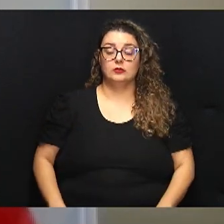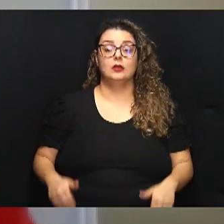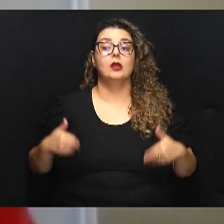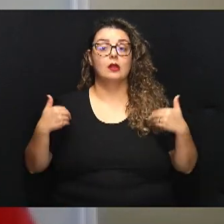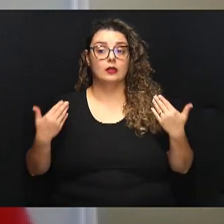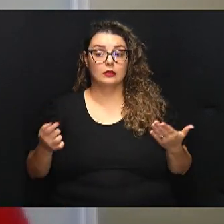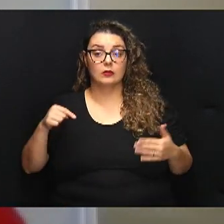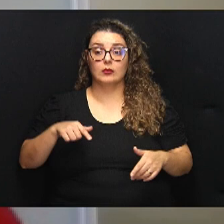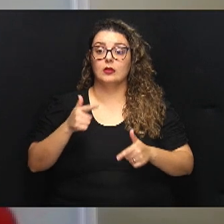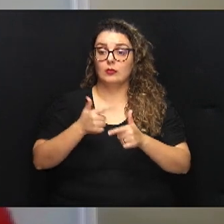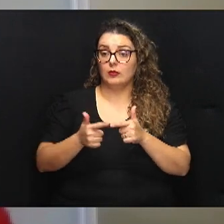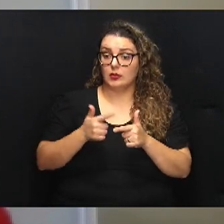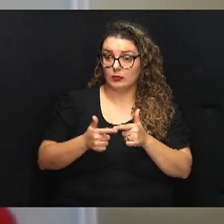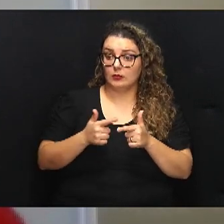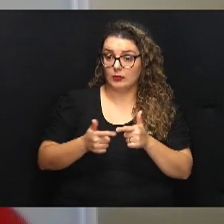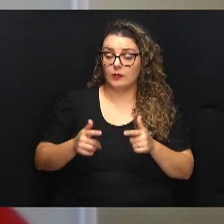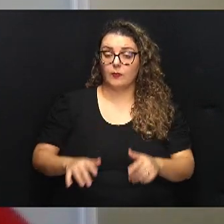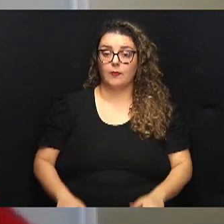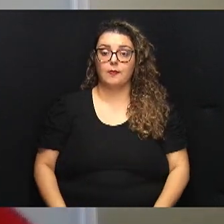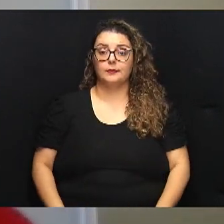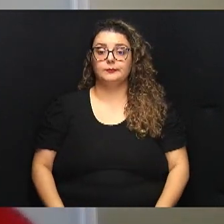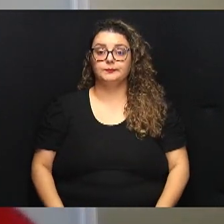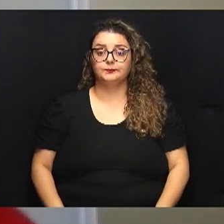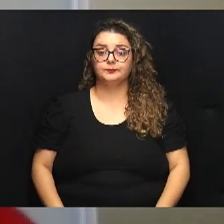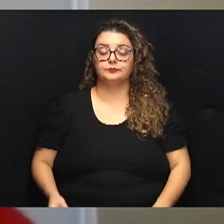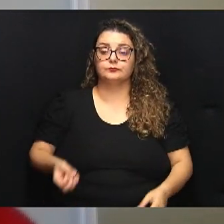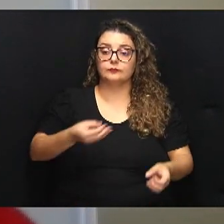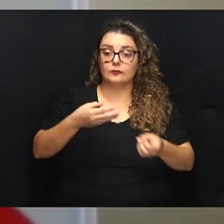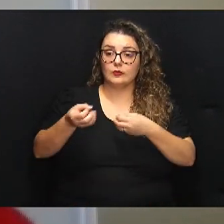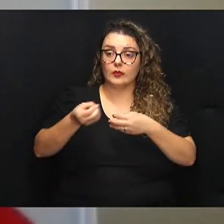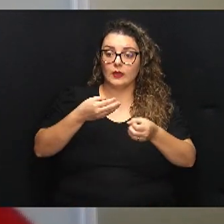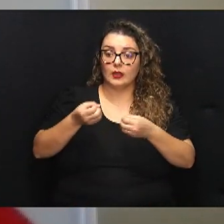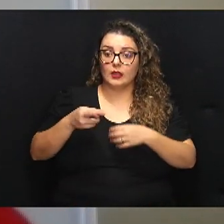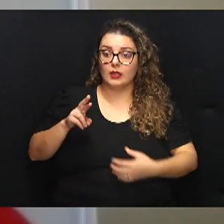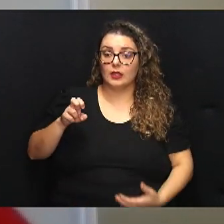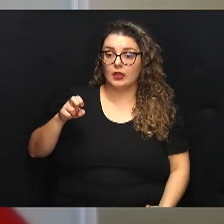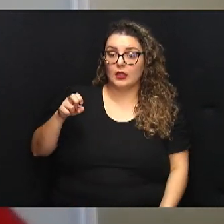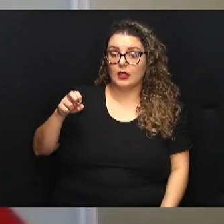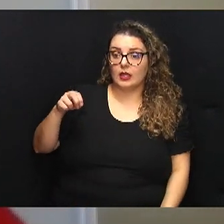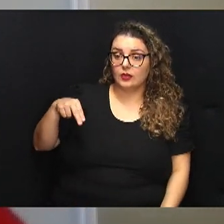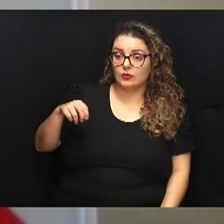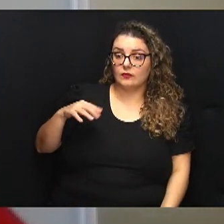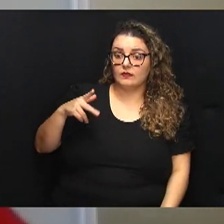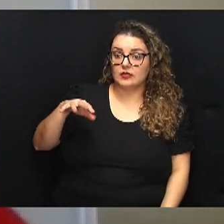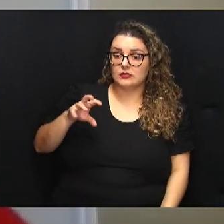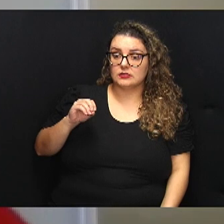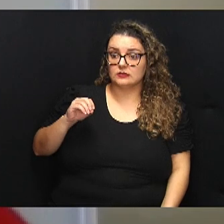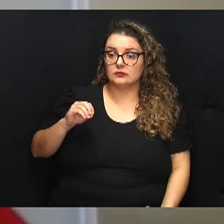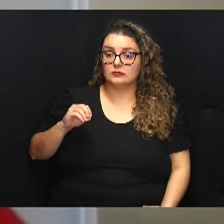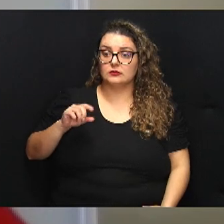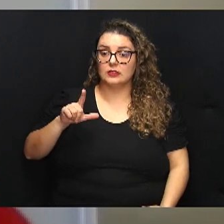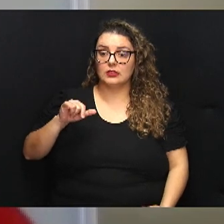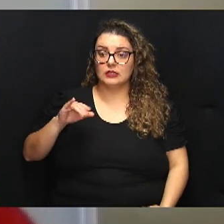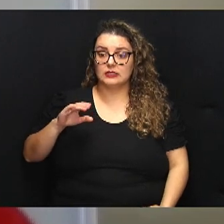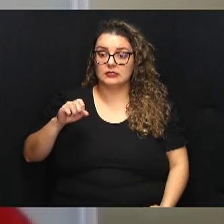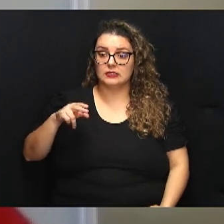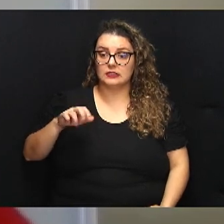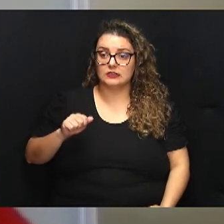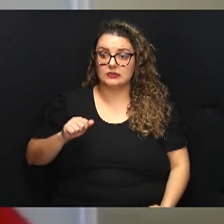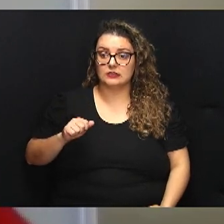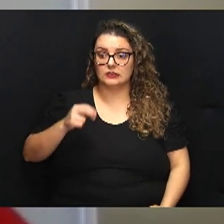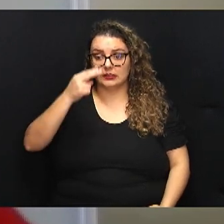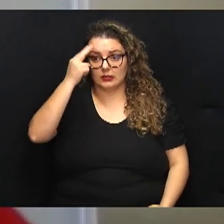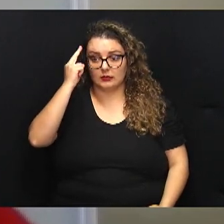é um problema. E a renovação das licenças, Gabriel, também